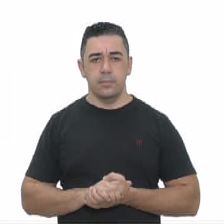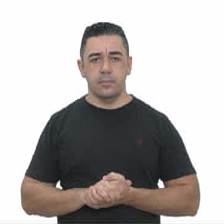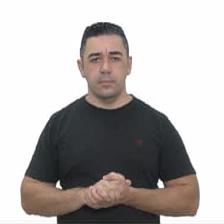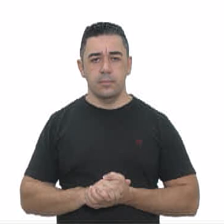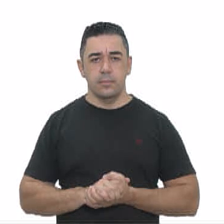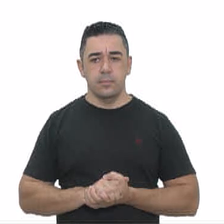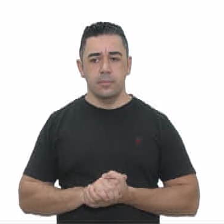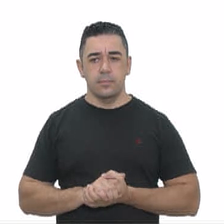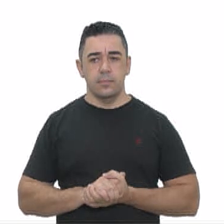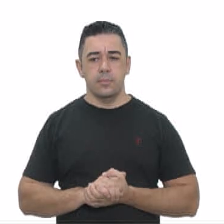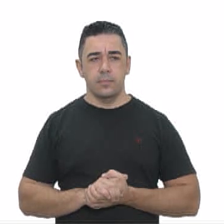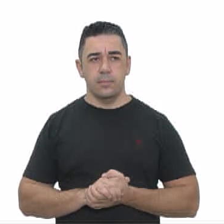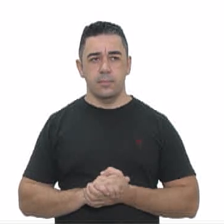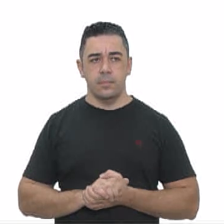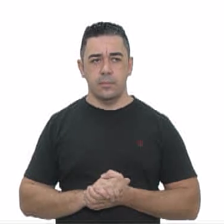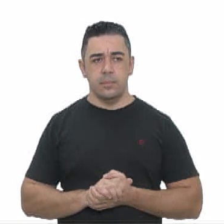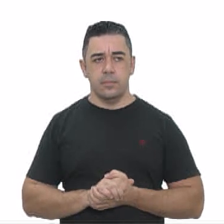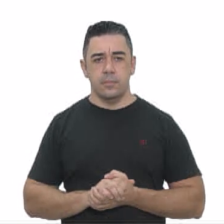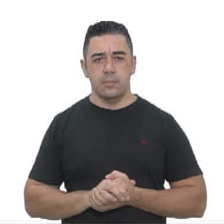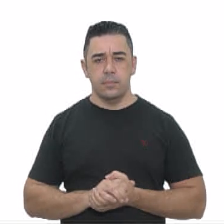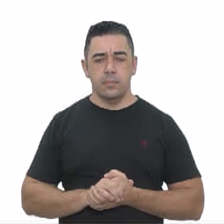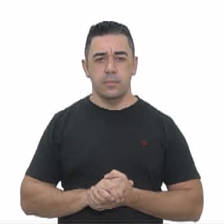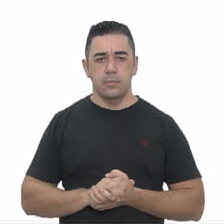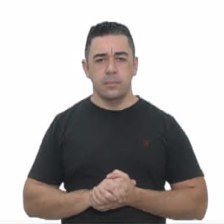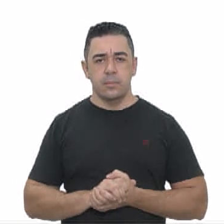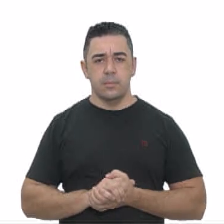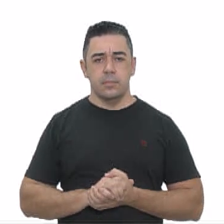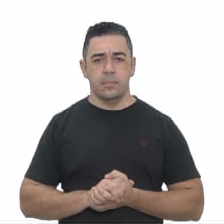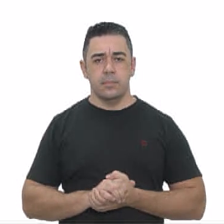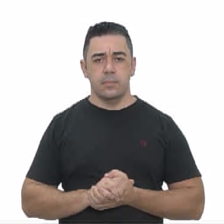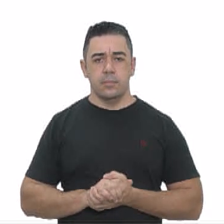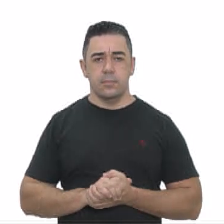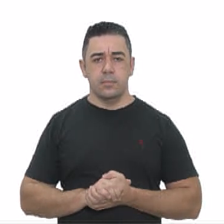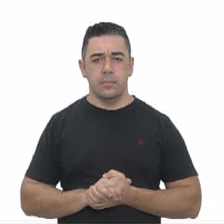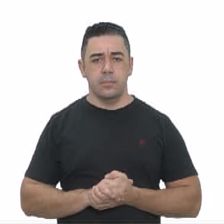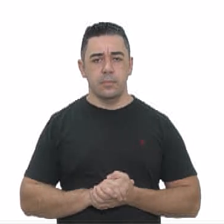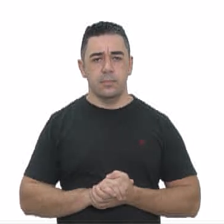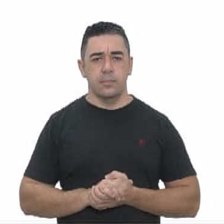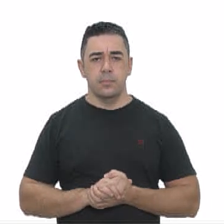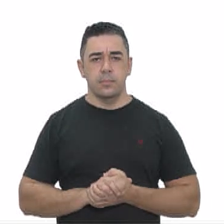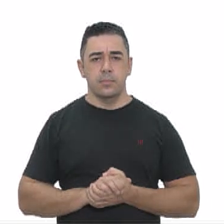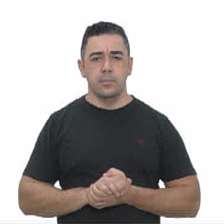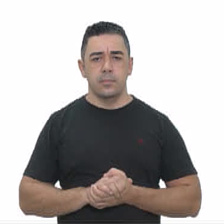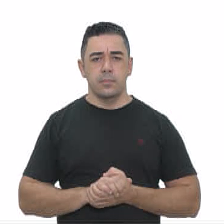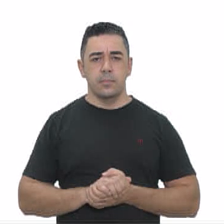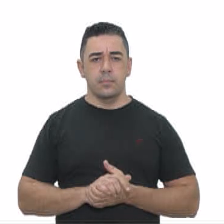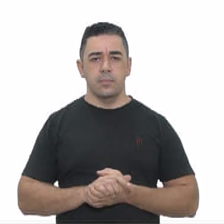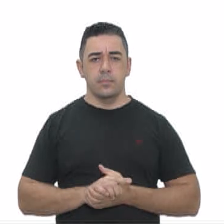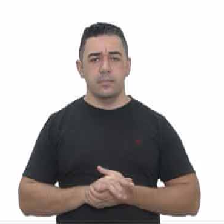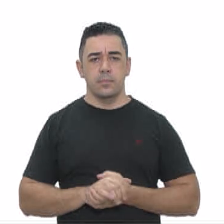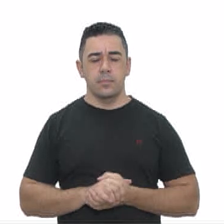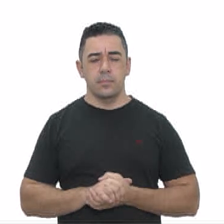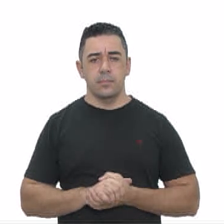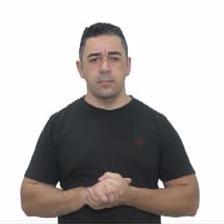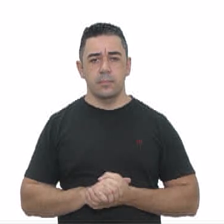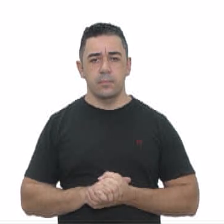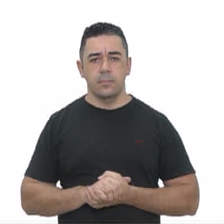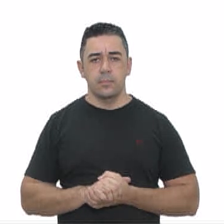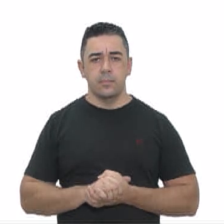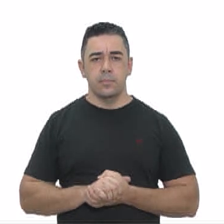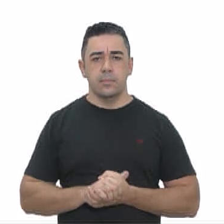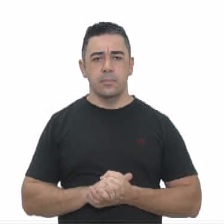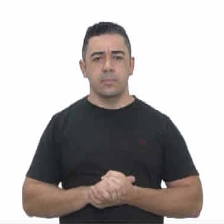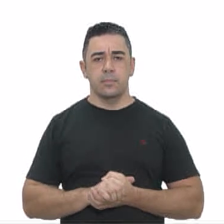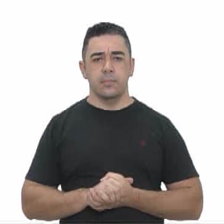Sua finalidade é atrair a los visitantes mais que solamente informá-los. A